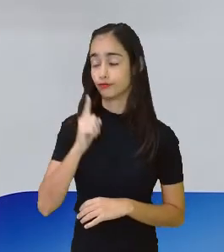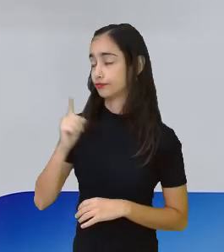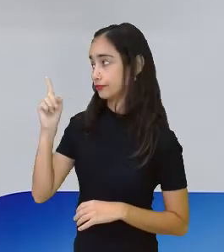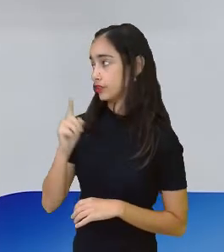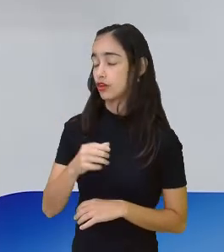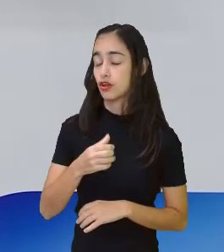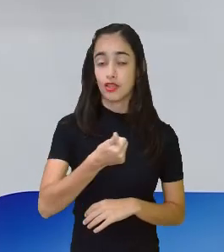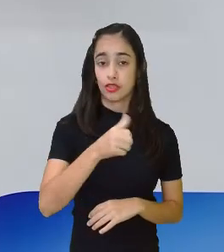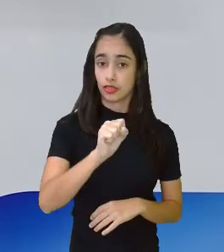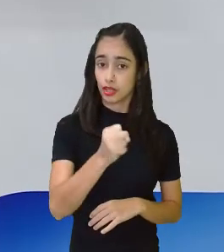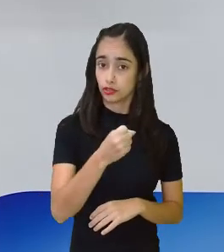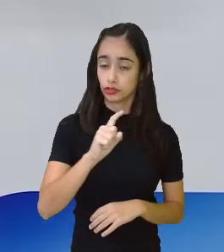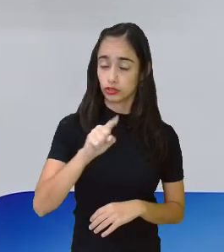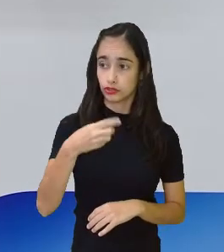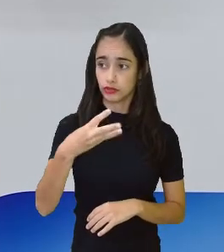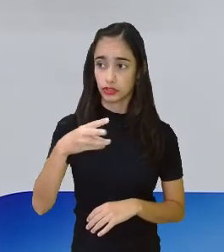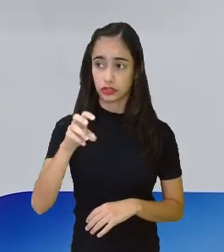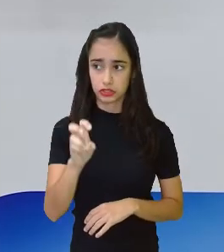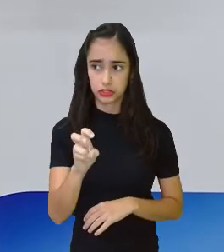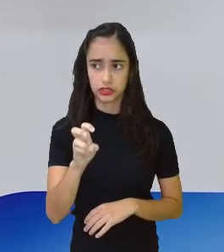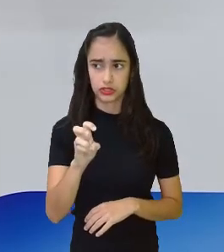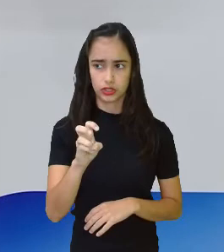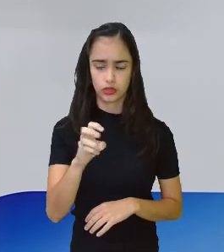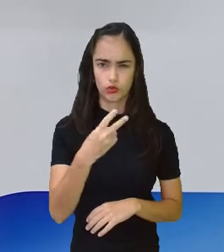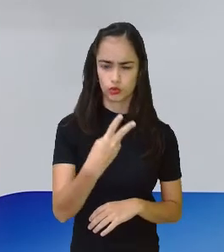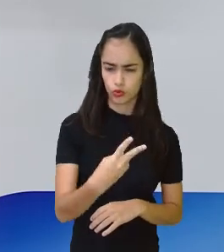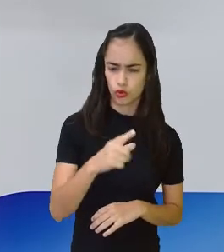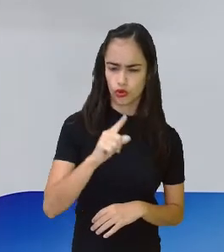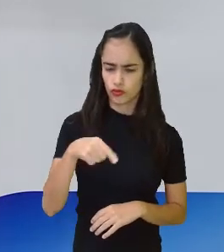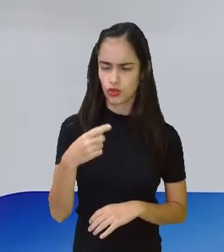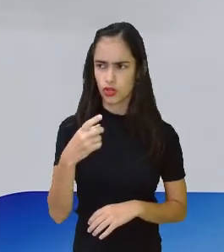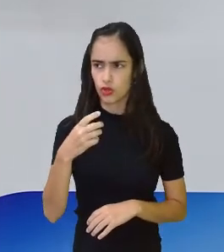18,35, 2,80. Presta atenção aqui, ó.